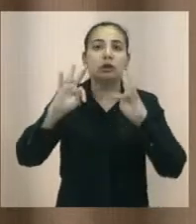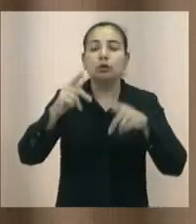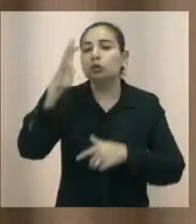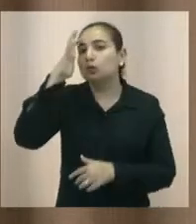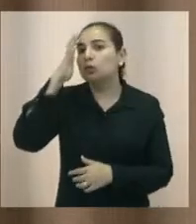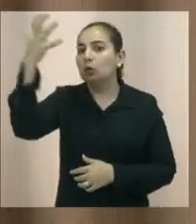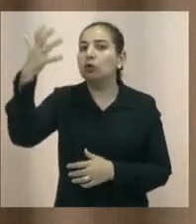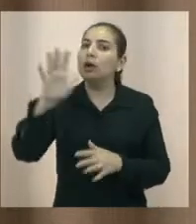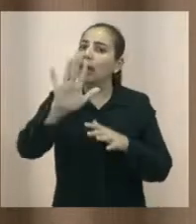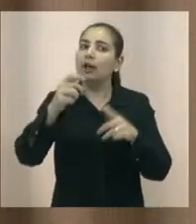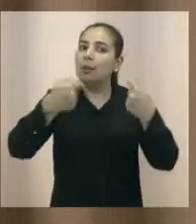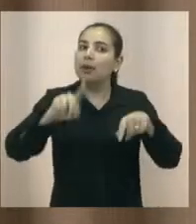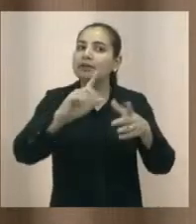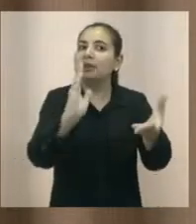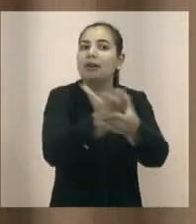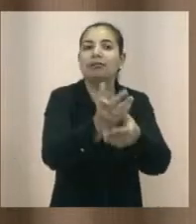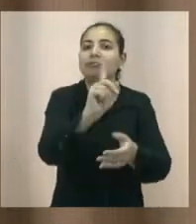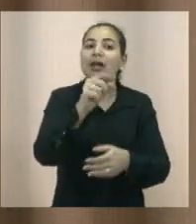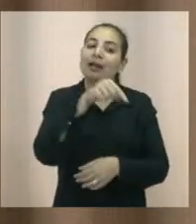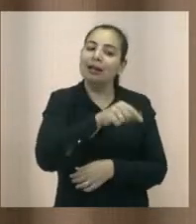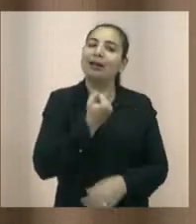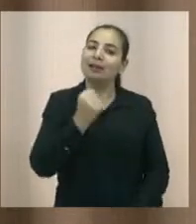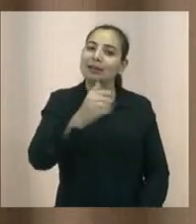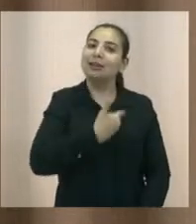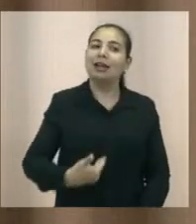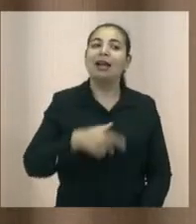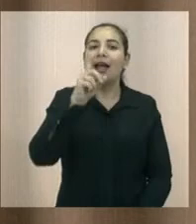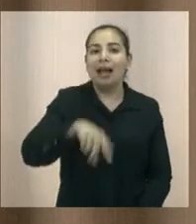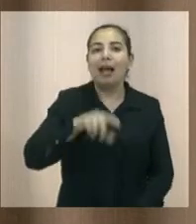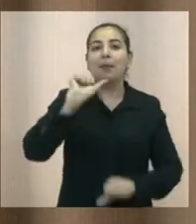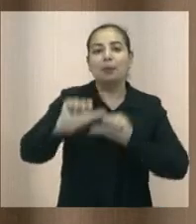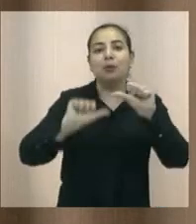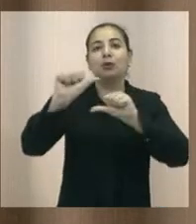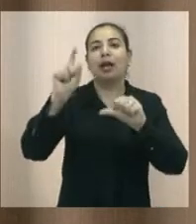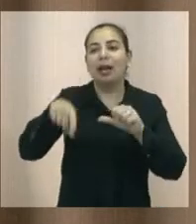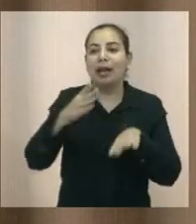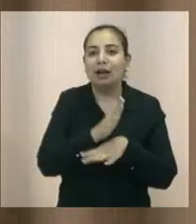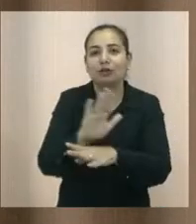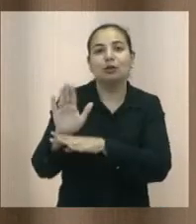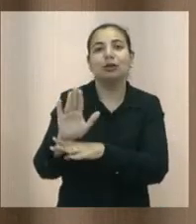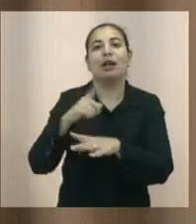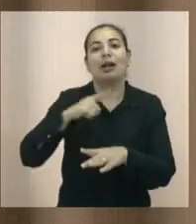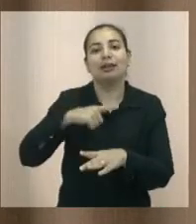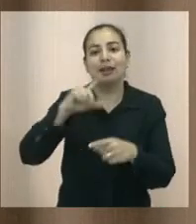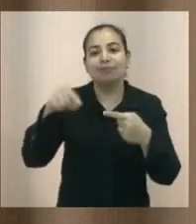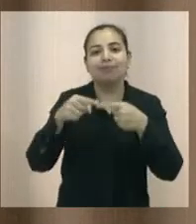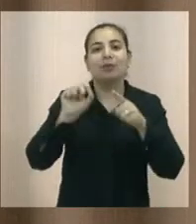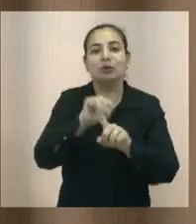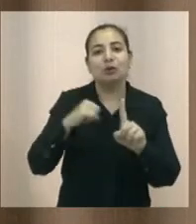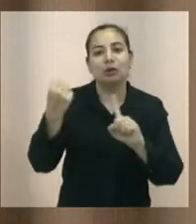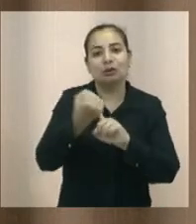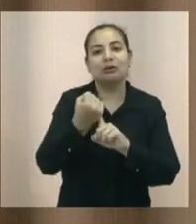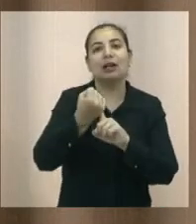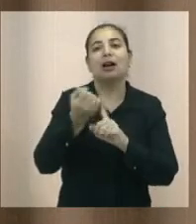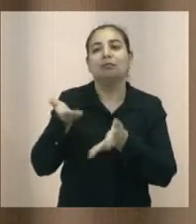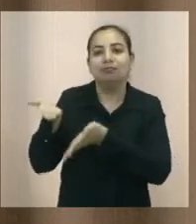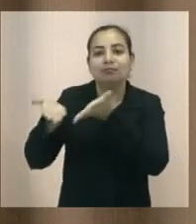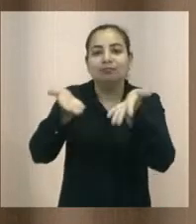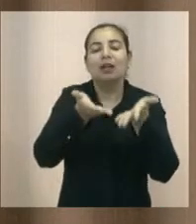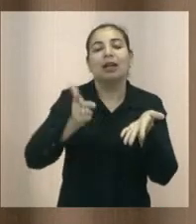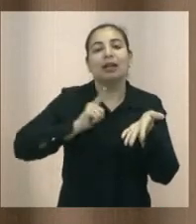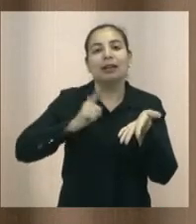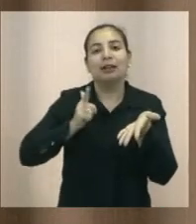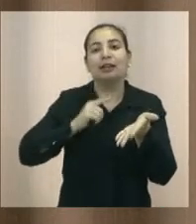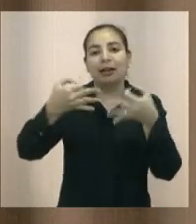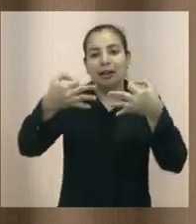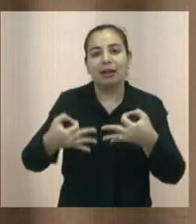ação e conseguimos dar resposta. Então, isso é Defensoria Pública. É fazer transformação social, é dialogar cada vez mais e expandir a melhor qualidade de vida